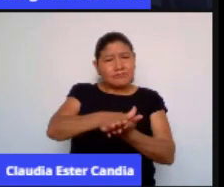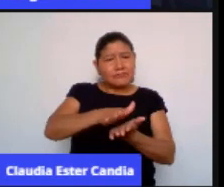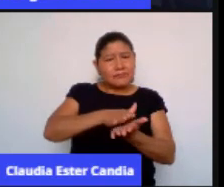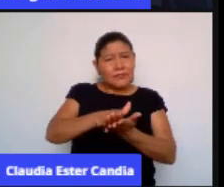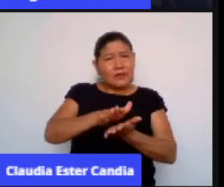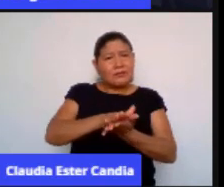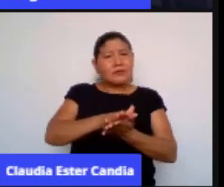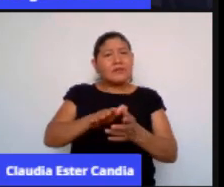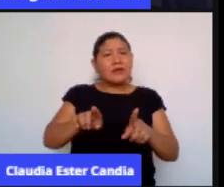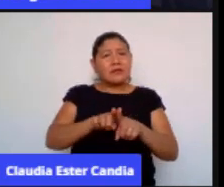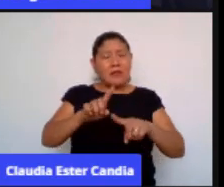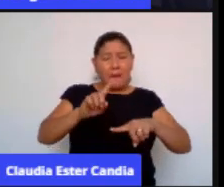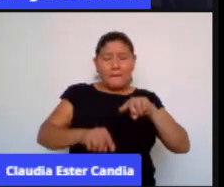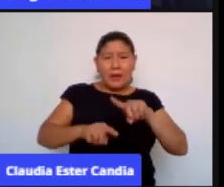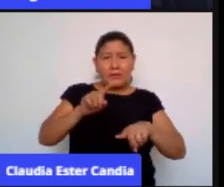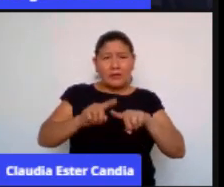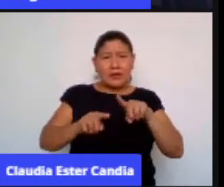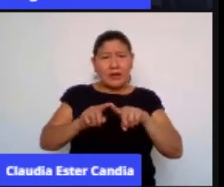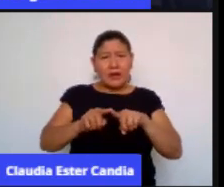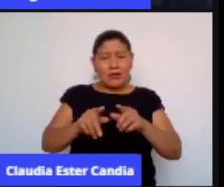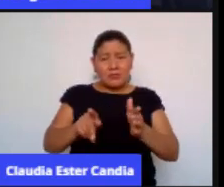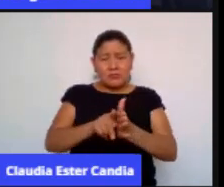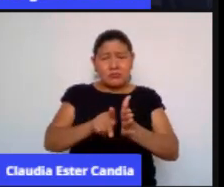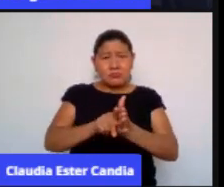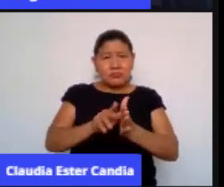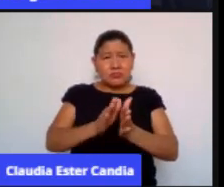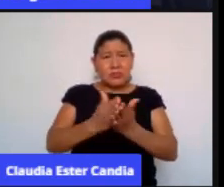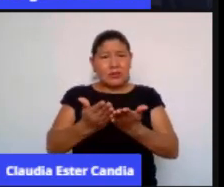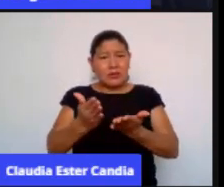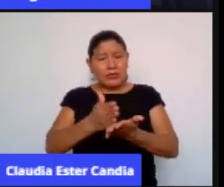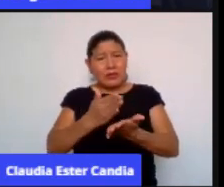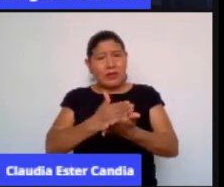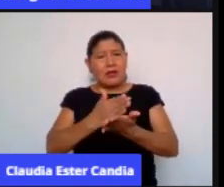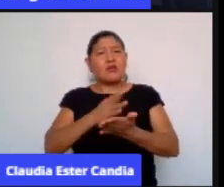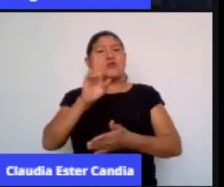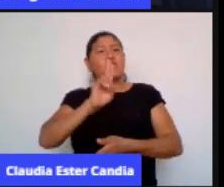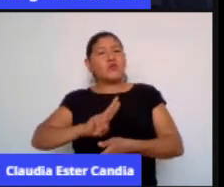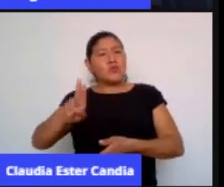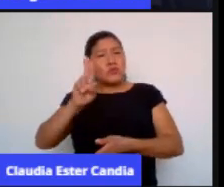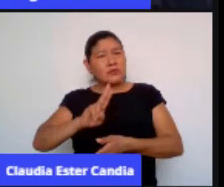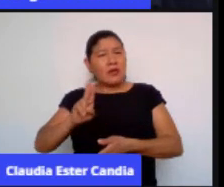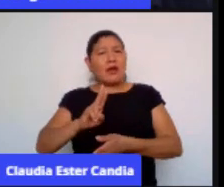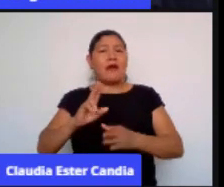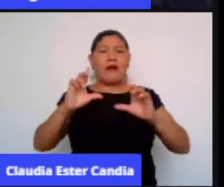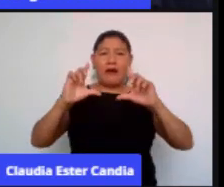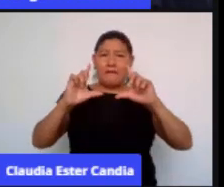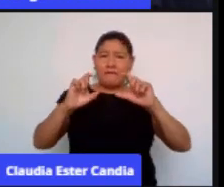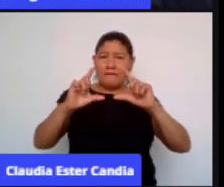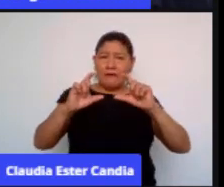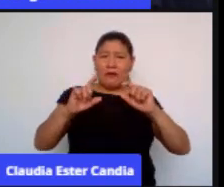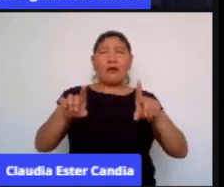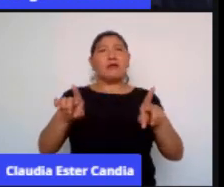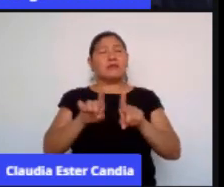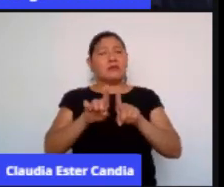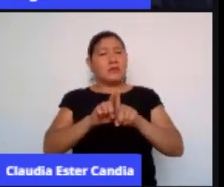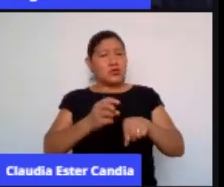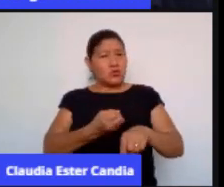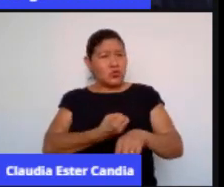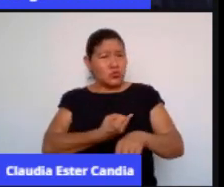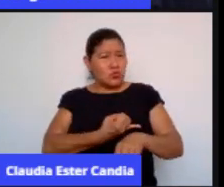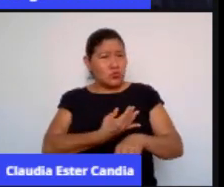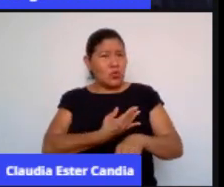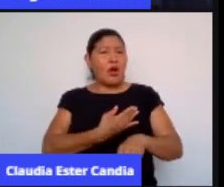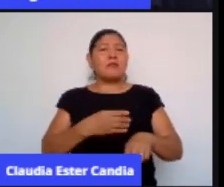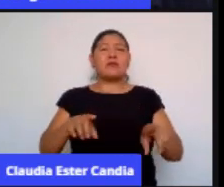Então, eu poderia estar montando lá no meu caderno para o meu aluno algumas figurinhas, algumas, né, alguns retângulo com números, tal, pedindo para ele fazer isso